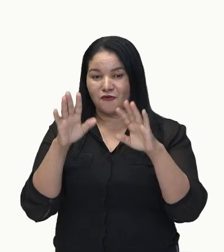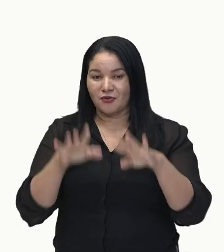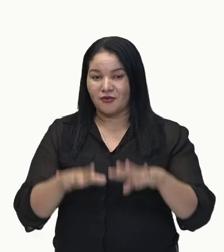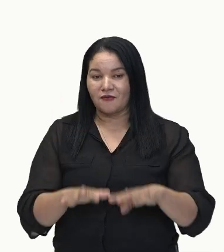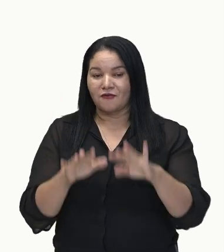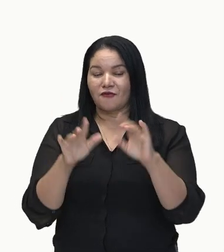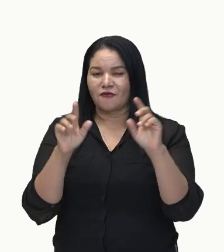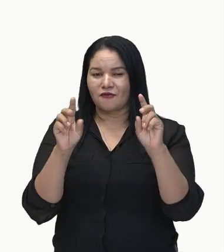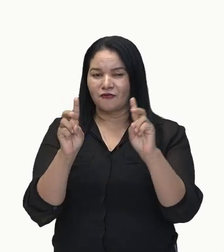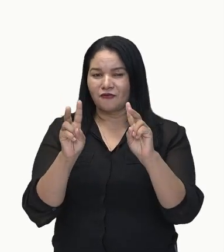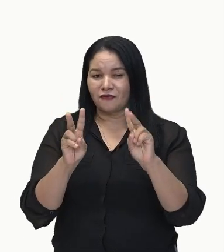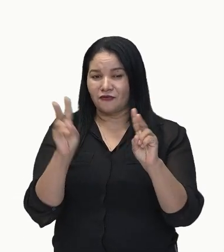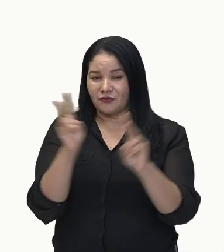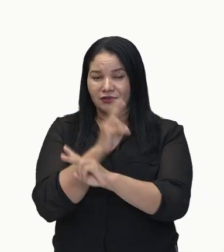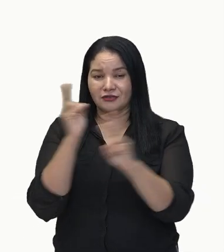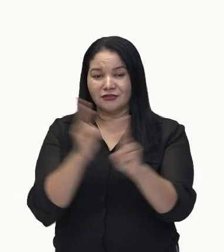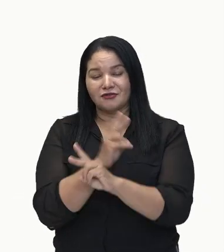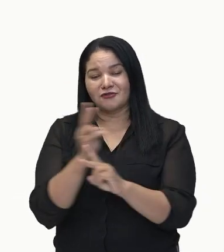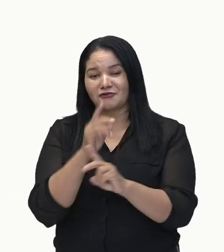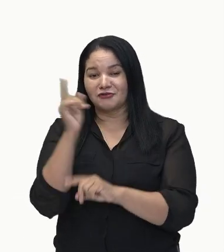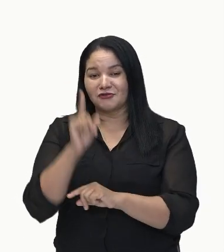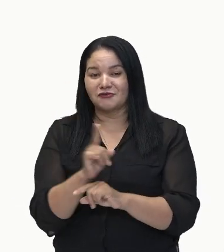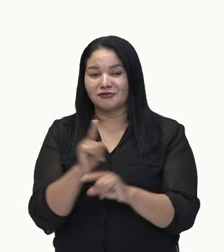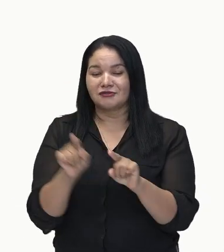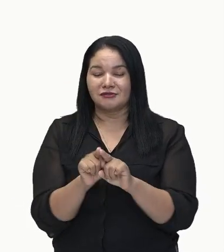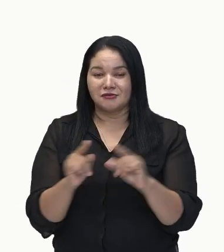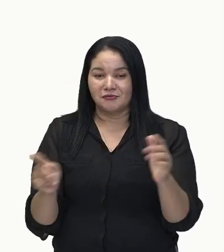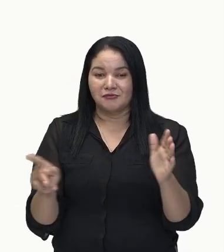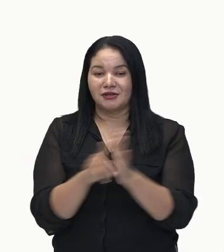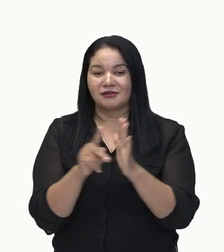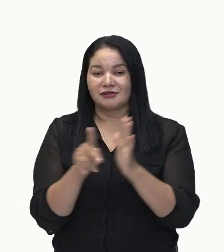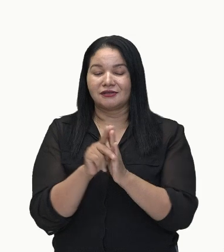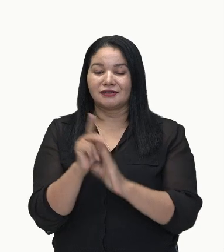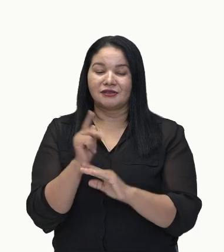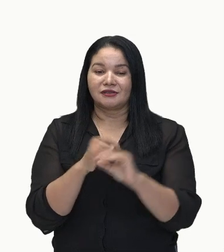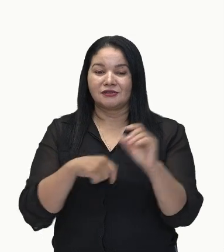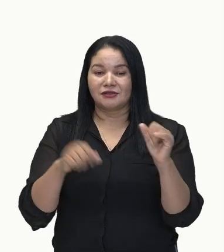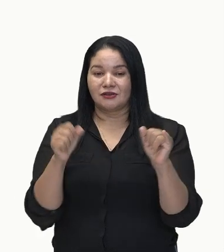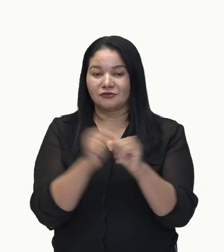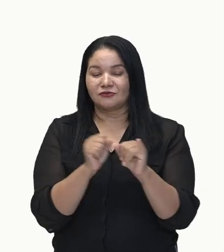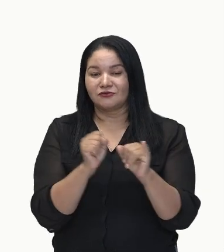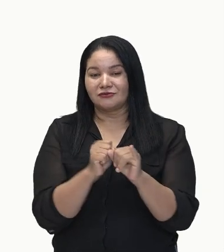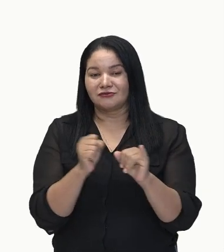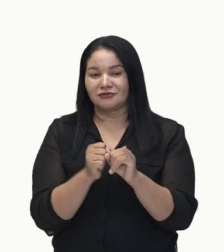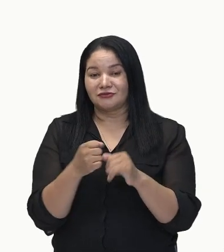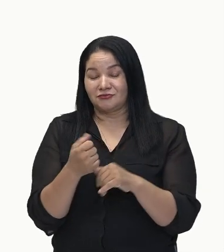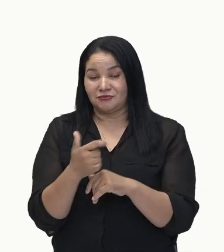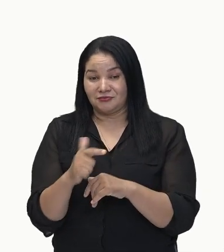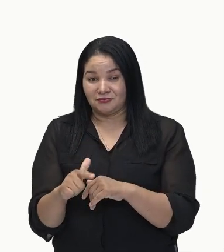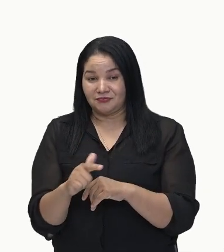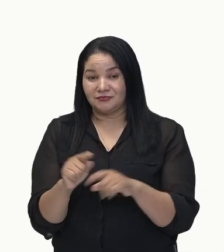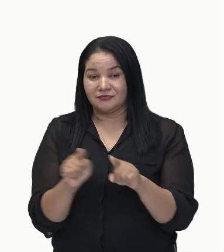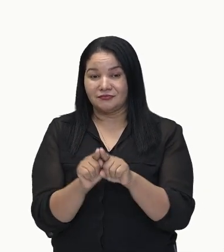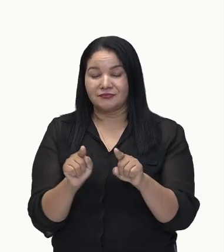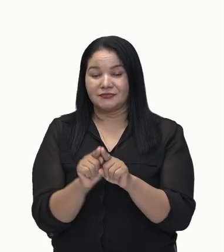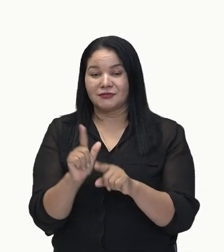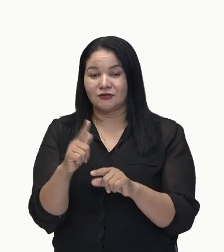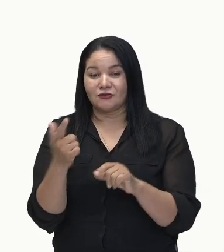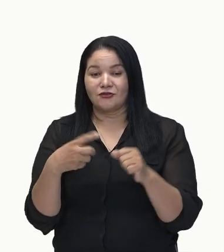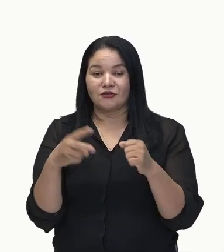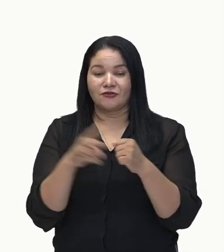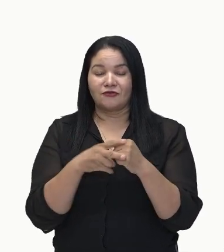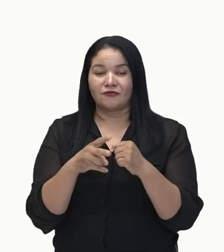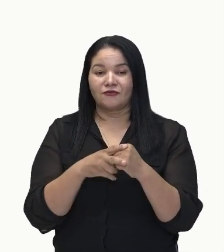verbos impessoais. Eles vão fazer parte aí do sujeito inexistente. Temos também o verbo haver,